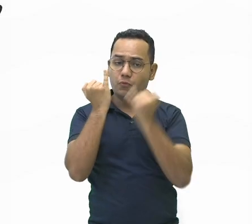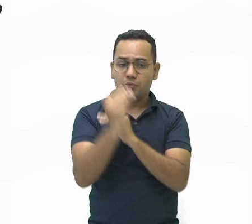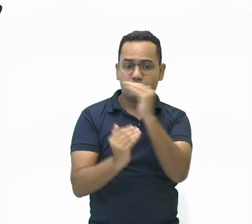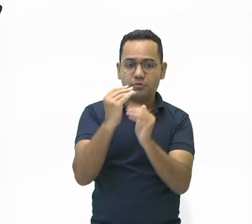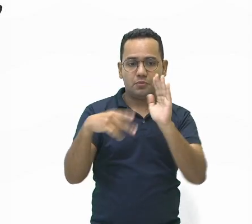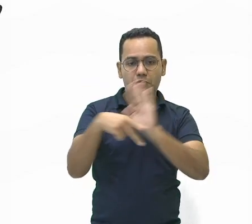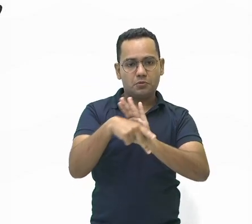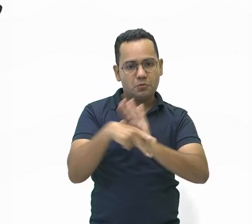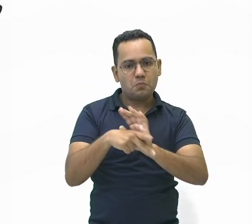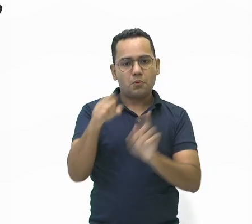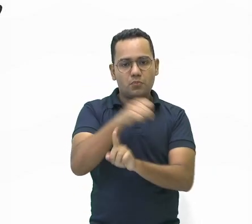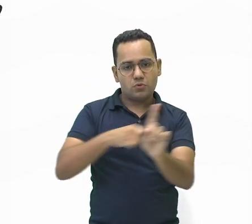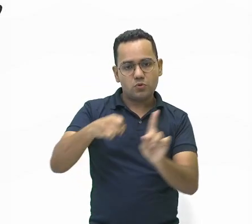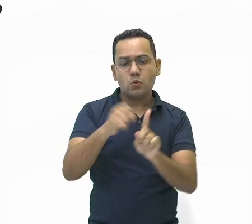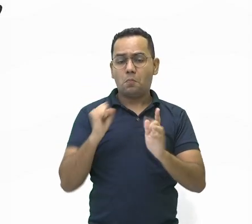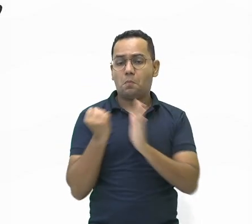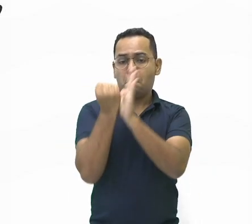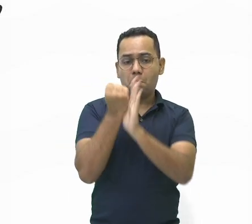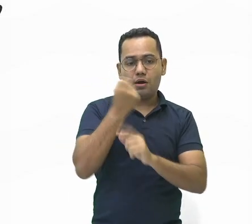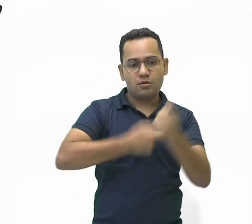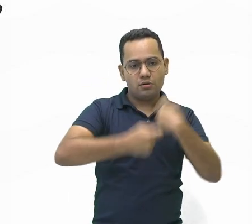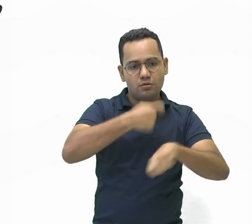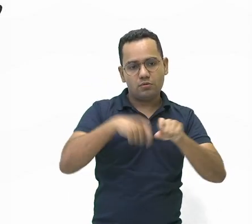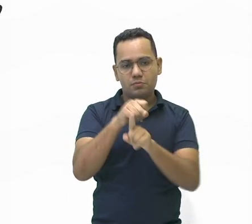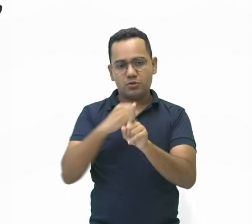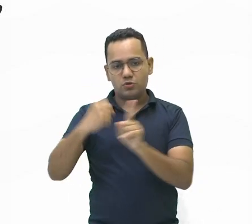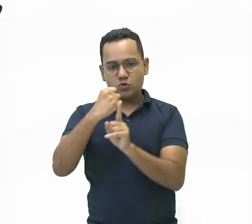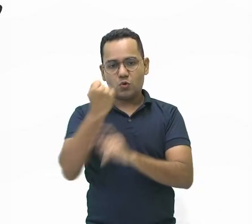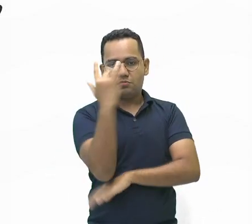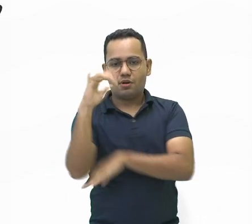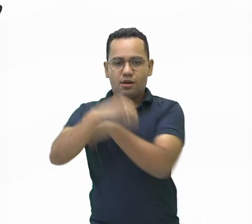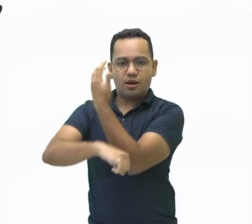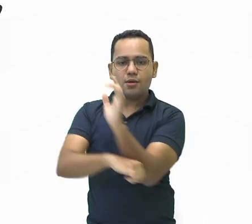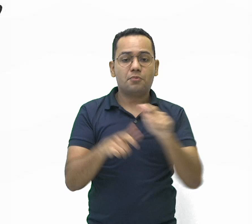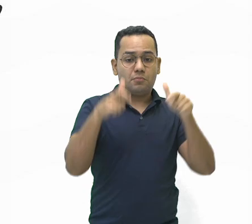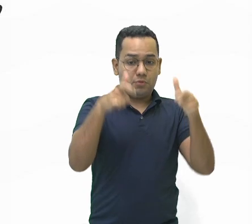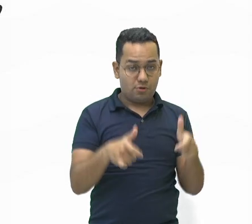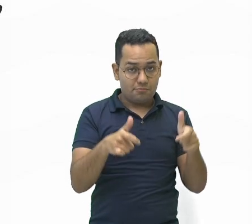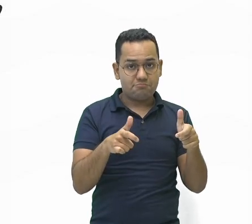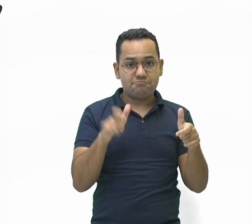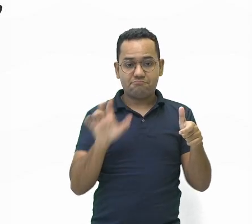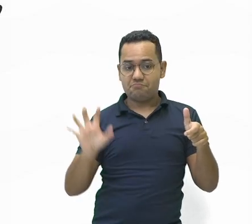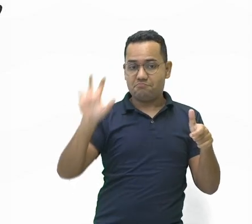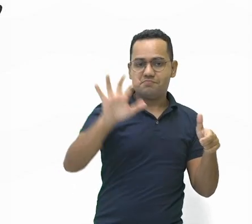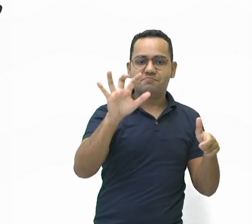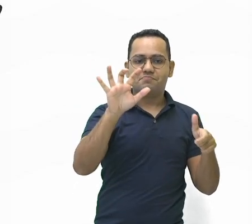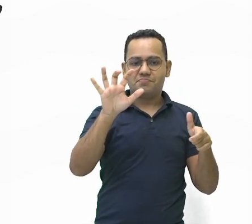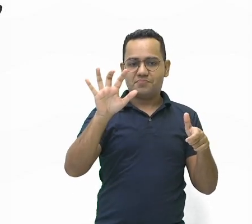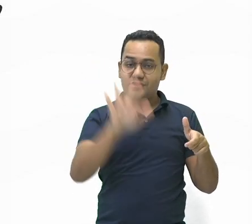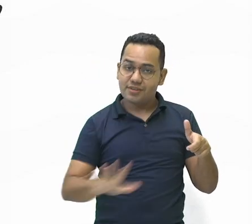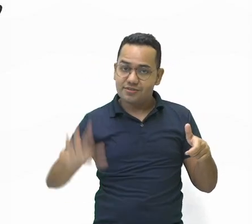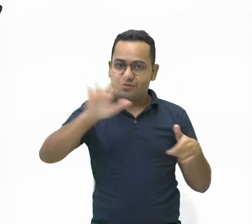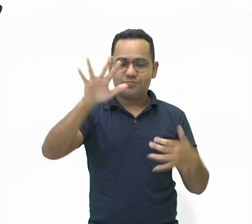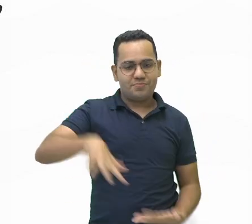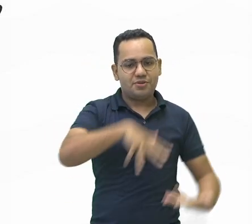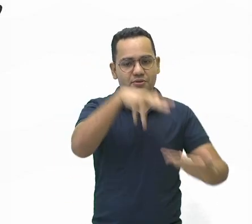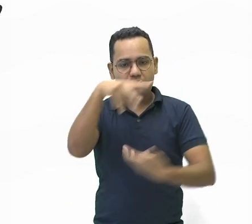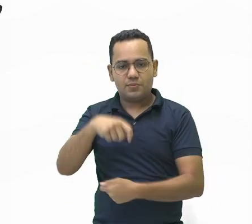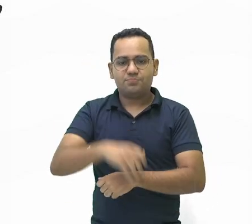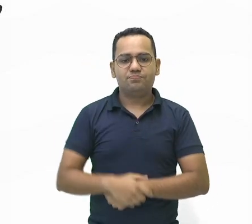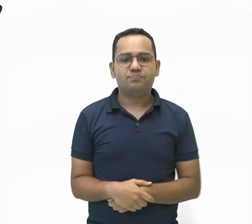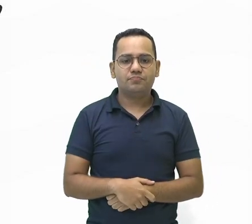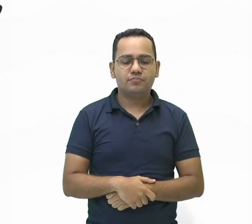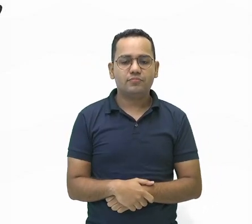constrói, modificando e causando impactos econômicos e socioambientais em âmbito local, regional, nacional e